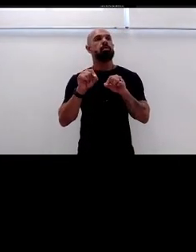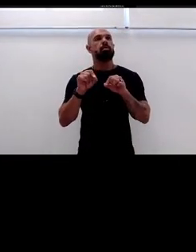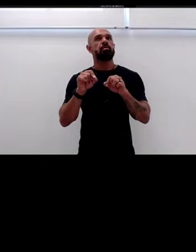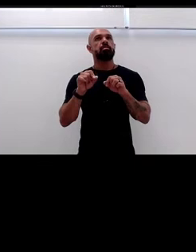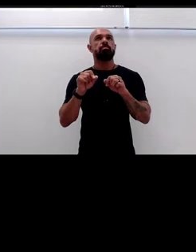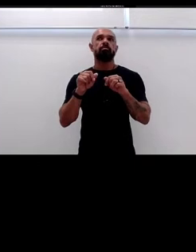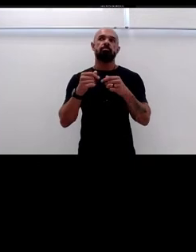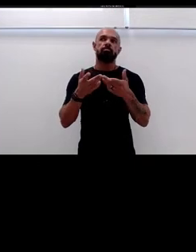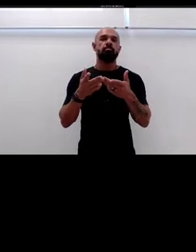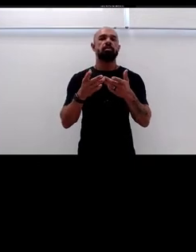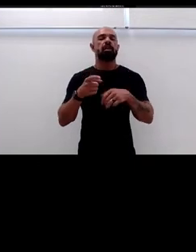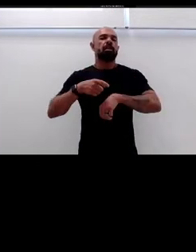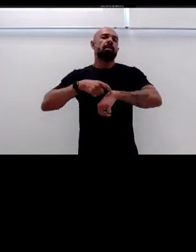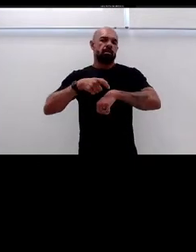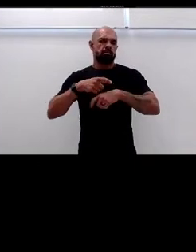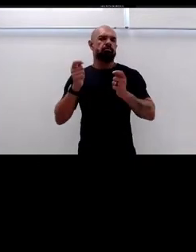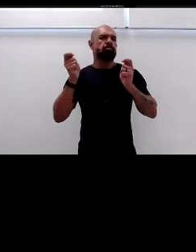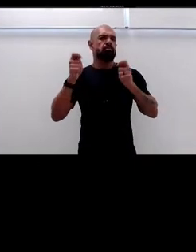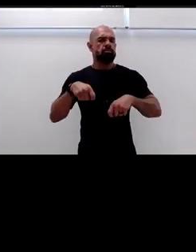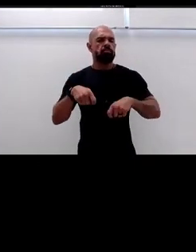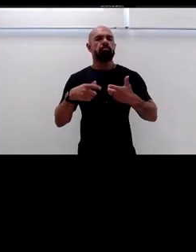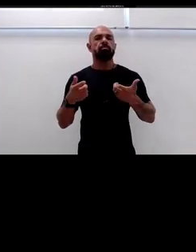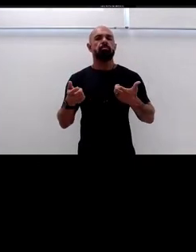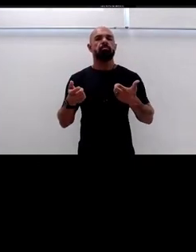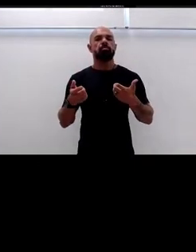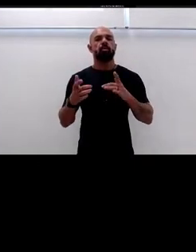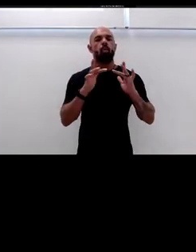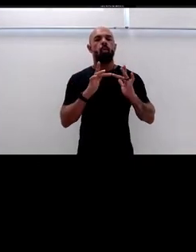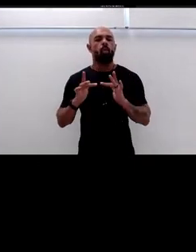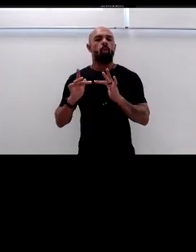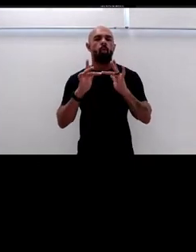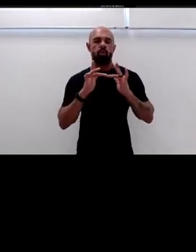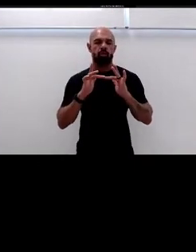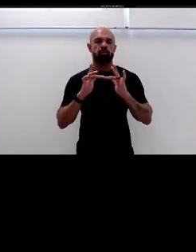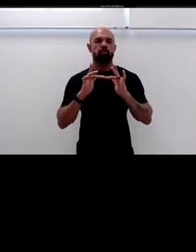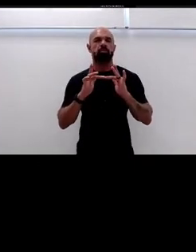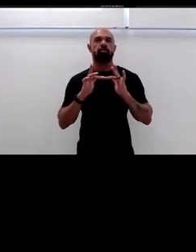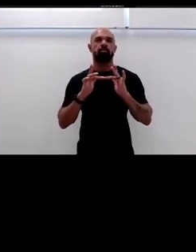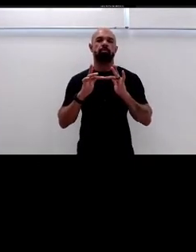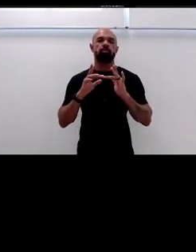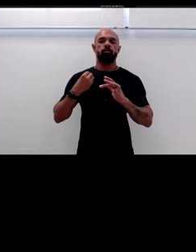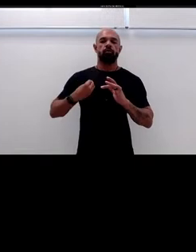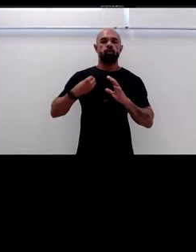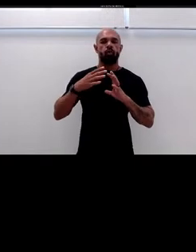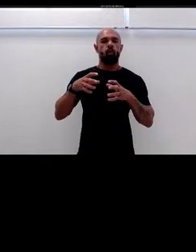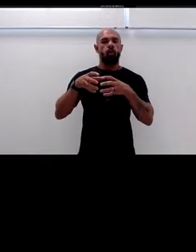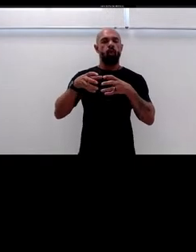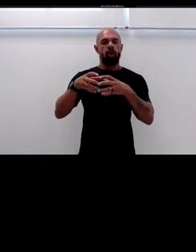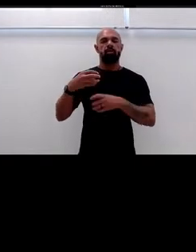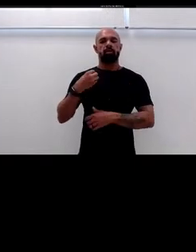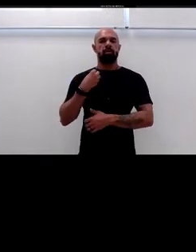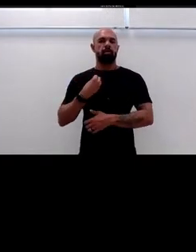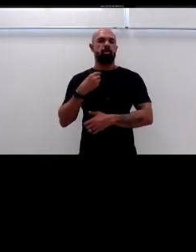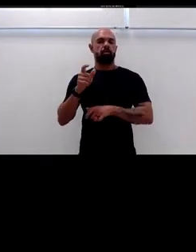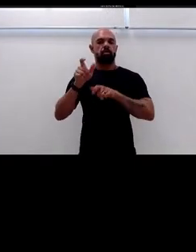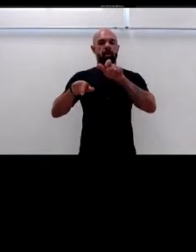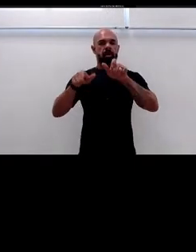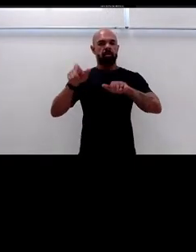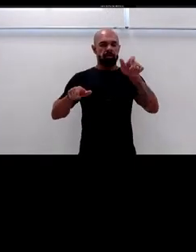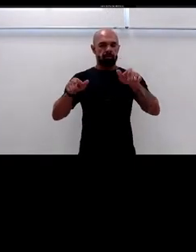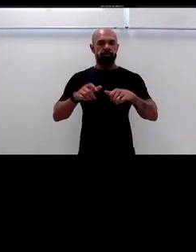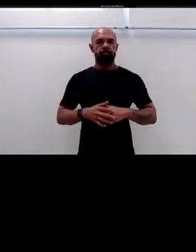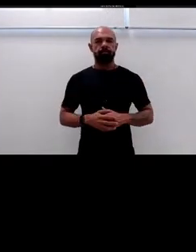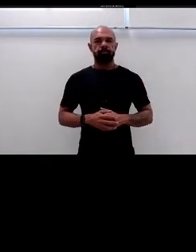teve muito tempo para isso, para conviver, né, com os nossos participantes, né? Os